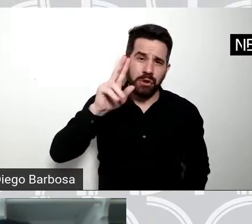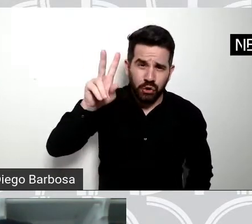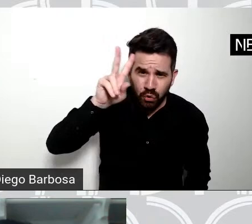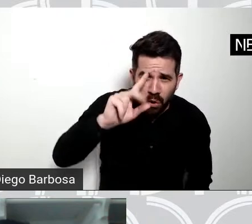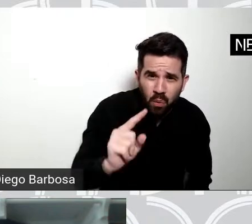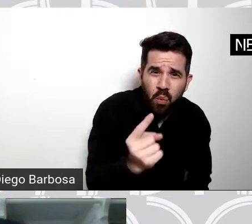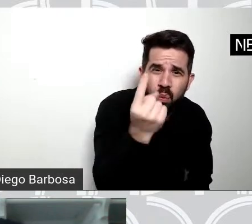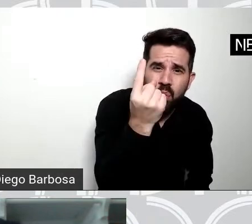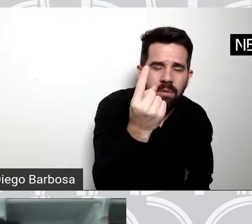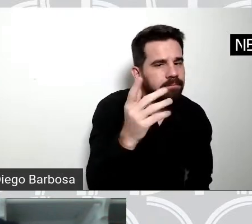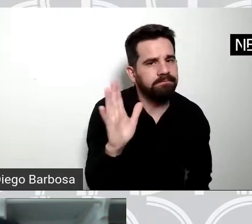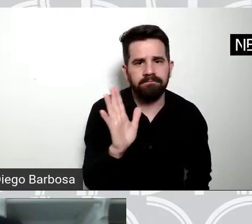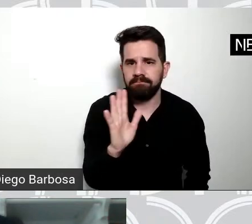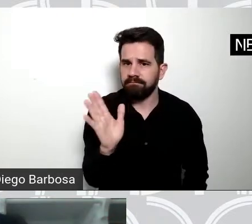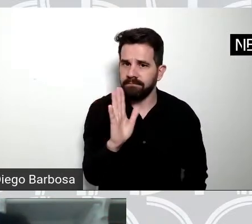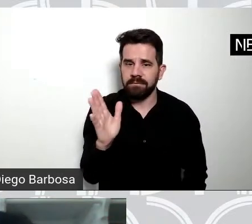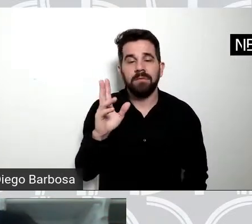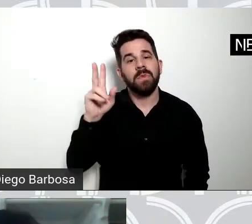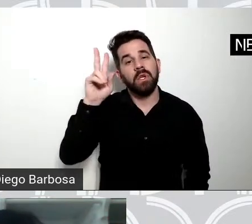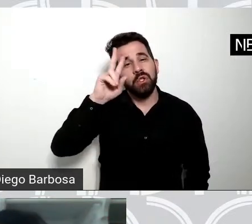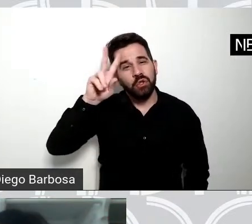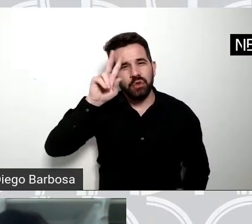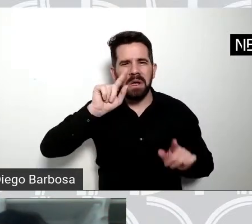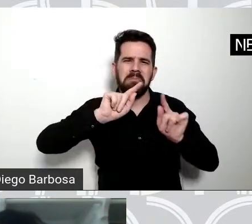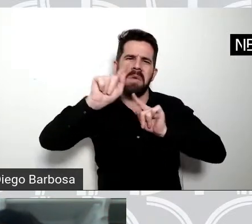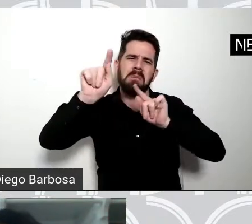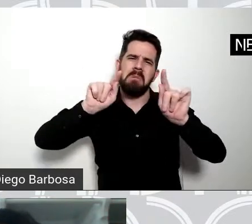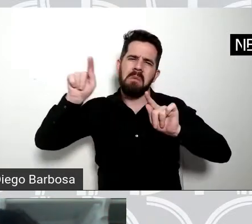vários historiadores sobre os quais nós nos